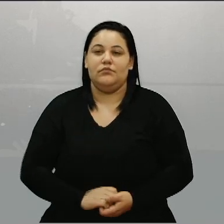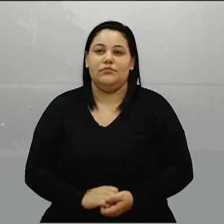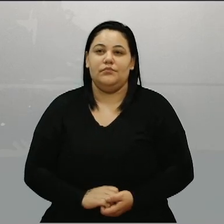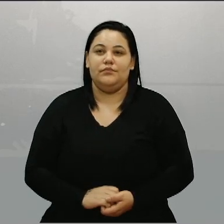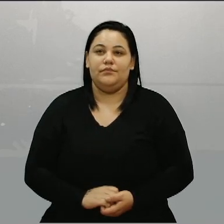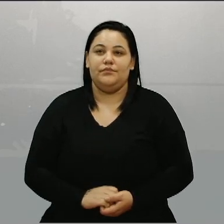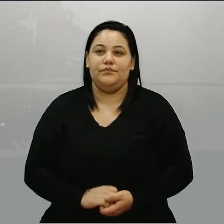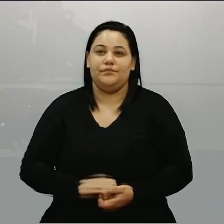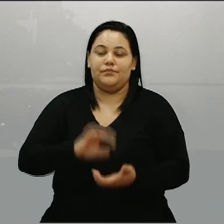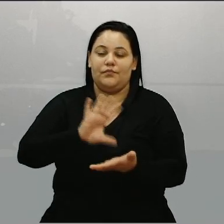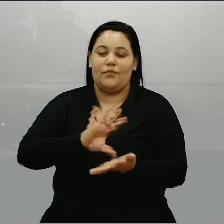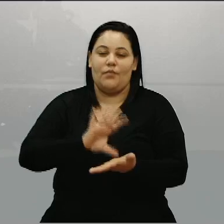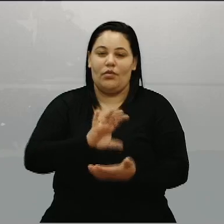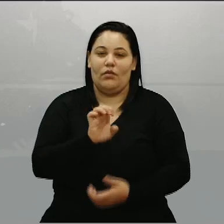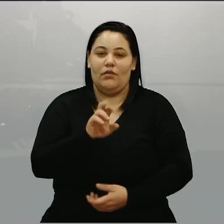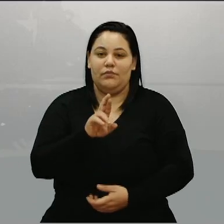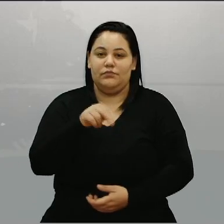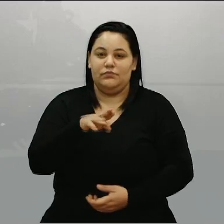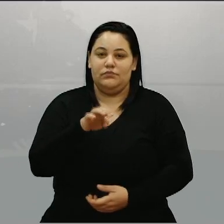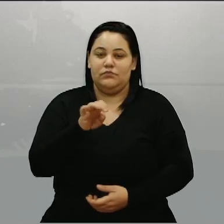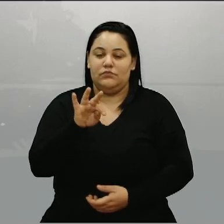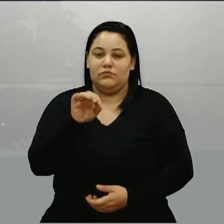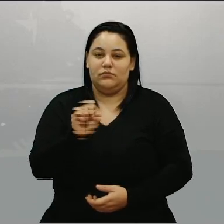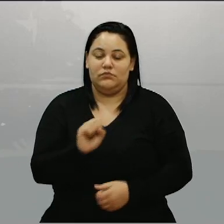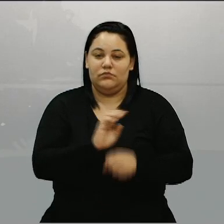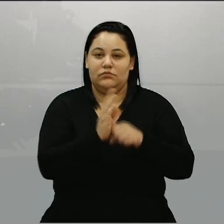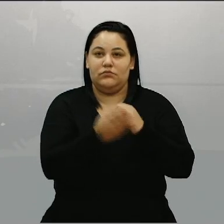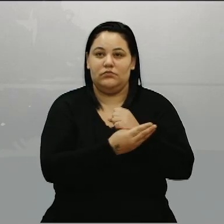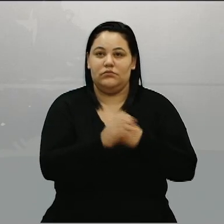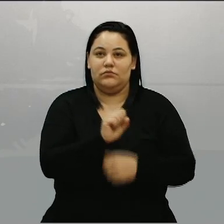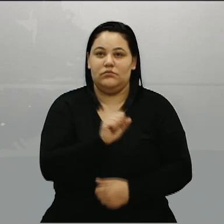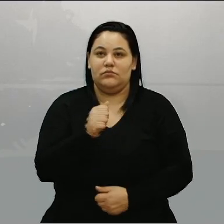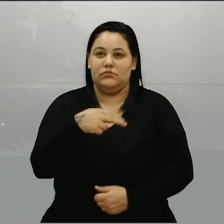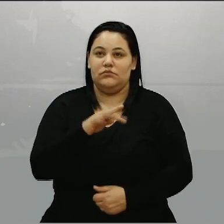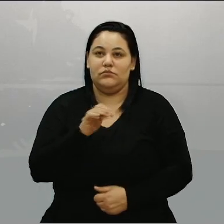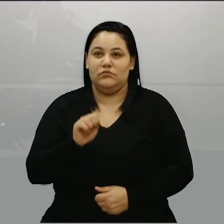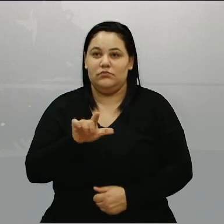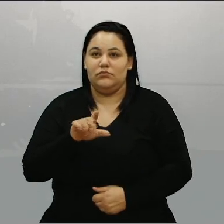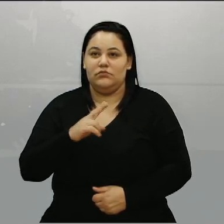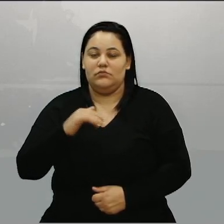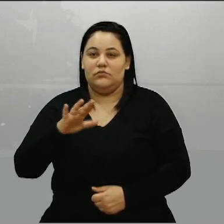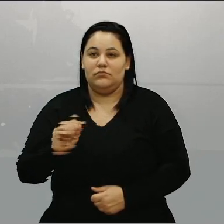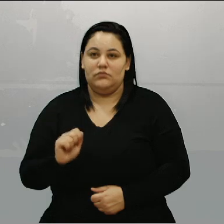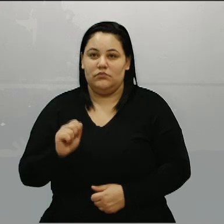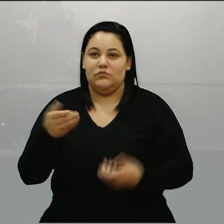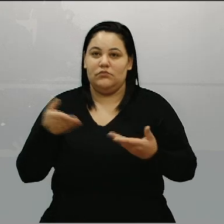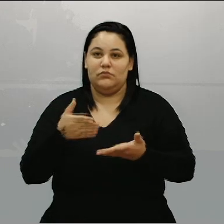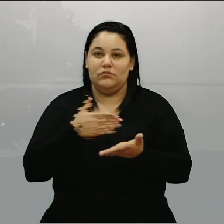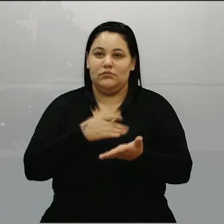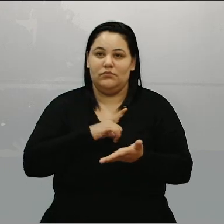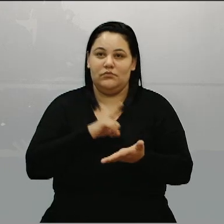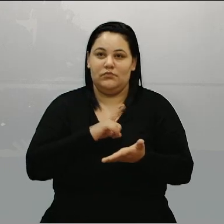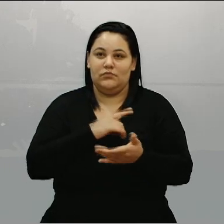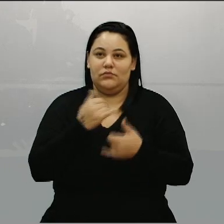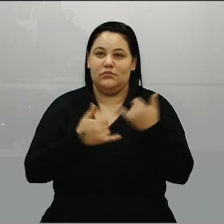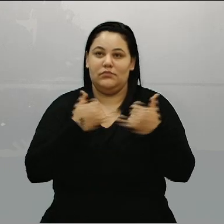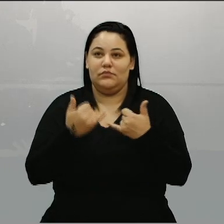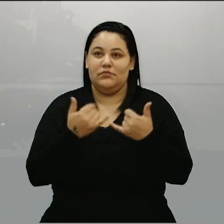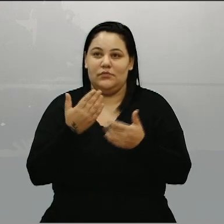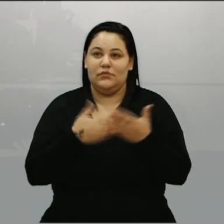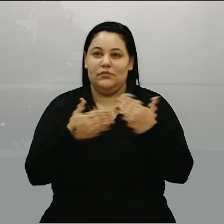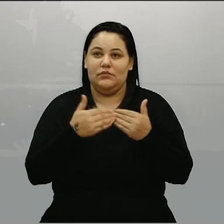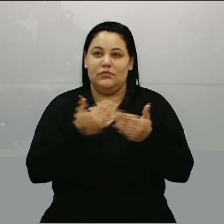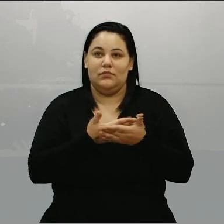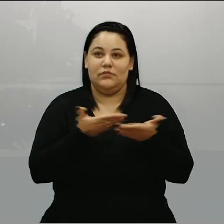A Praça Ernesto Bernardi, no bairro Santa Lúcia, além da instalação dos brinquedos, todo o